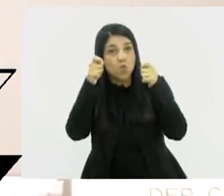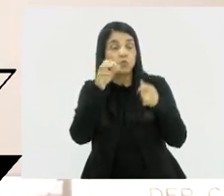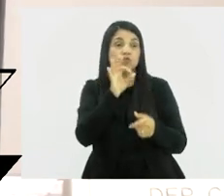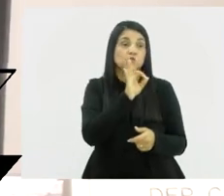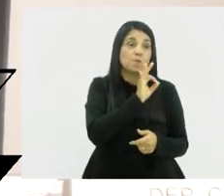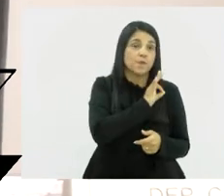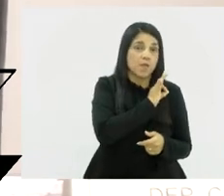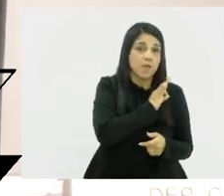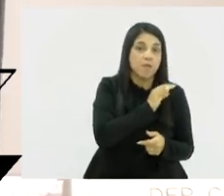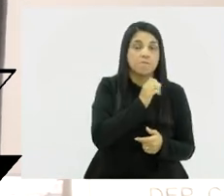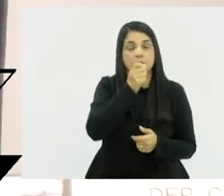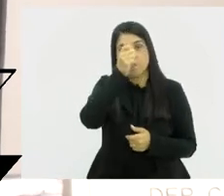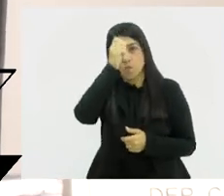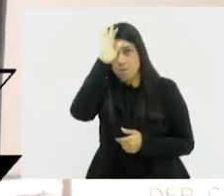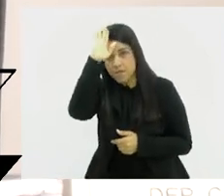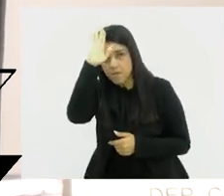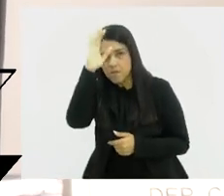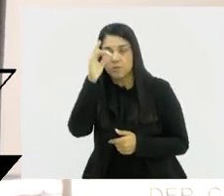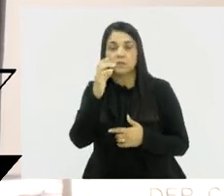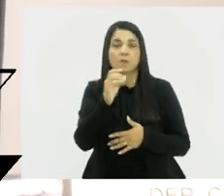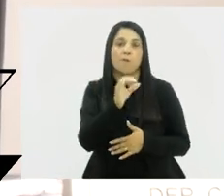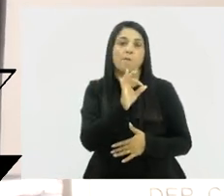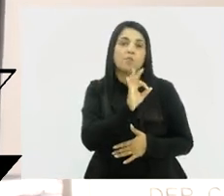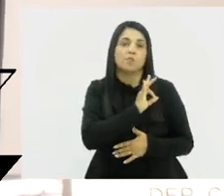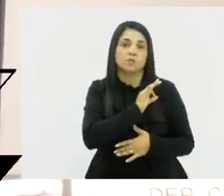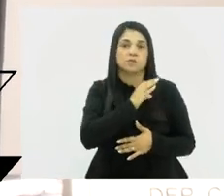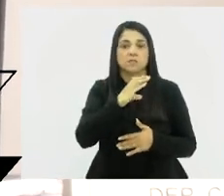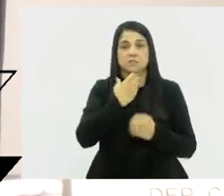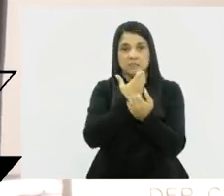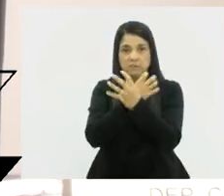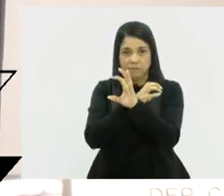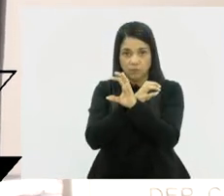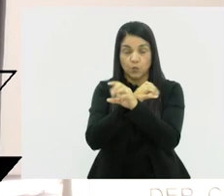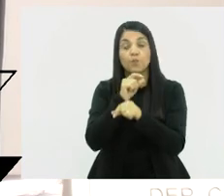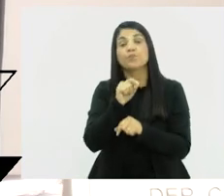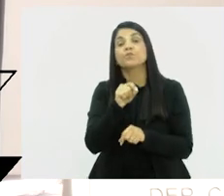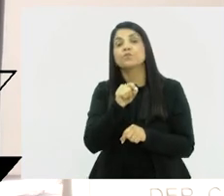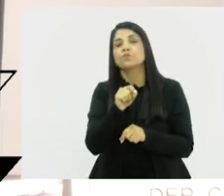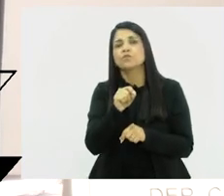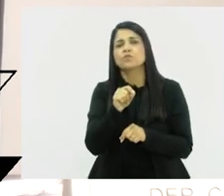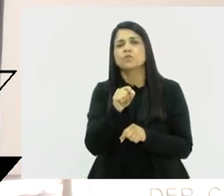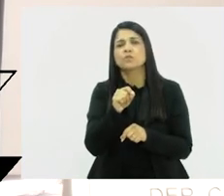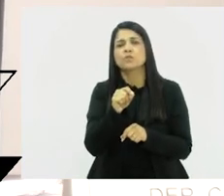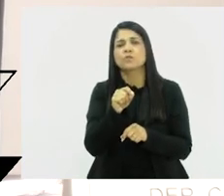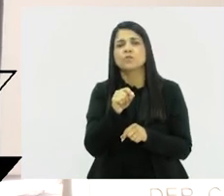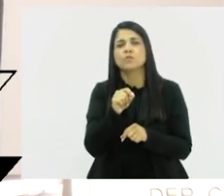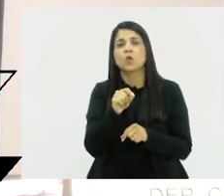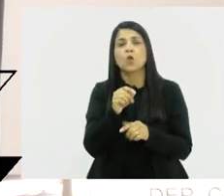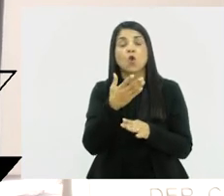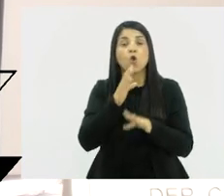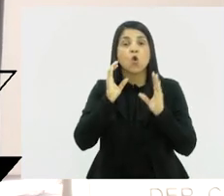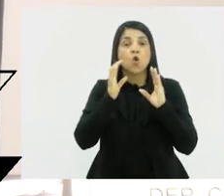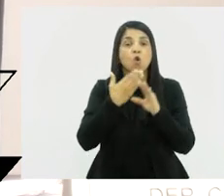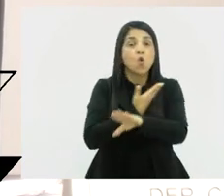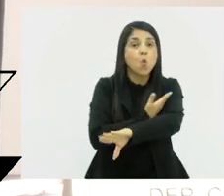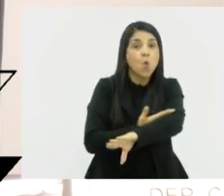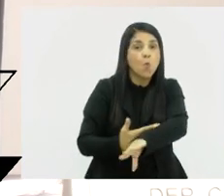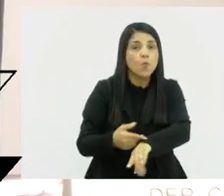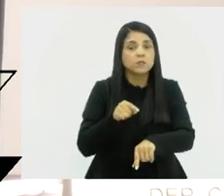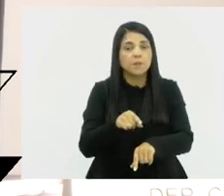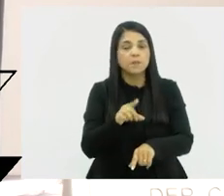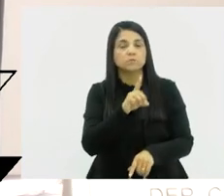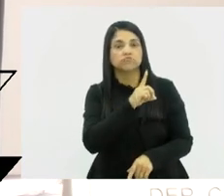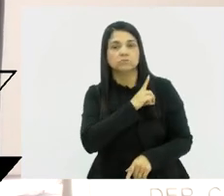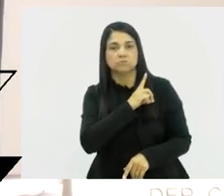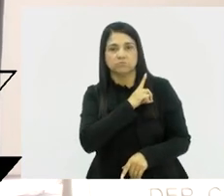dos bombeiros, da Polícia Civil. Atualmente, qual é o comportamento, a reação padrão de um